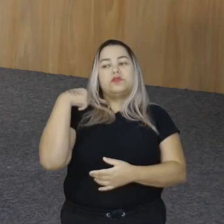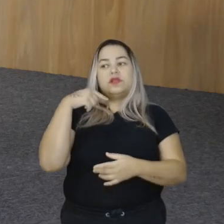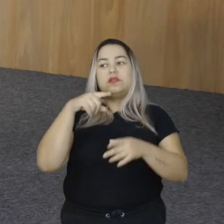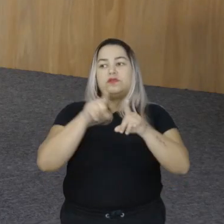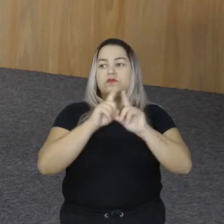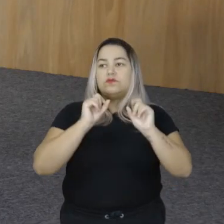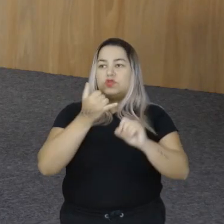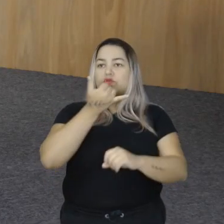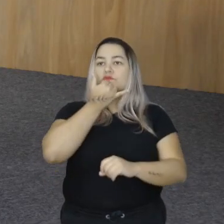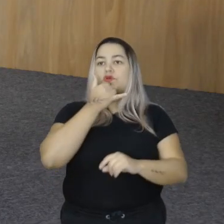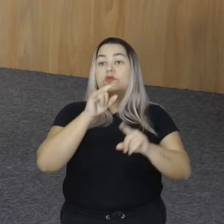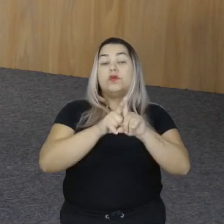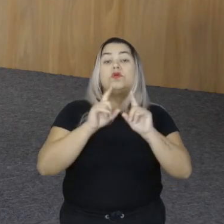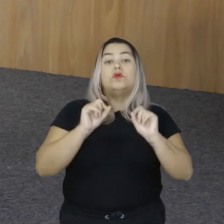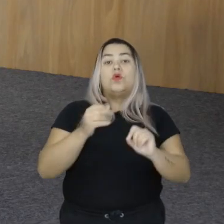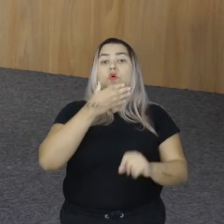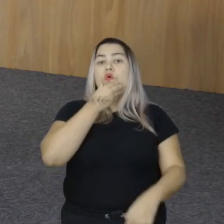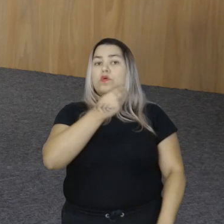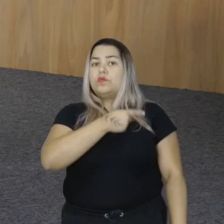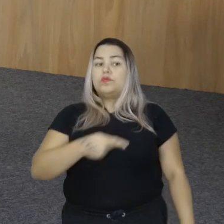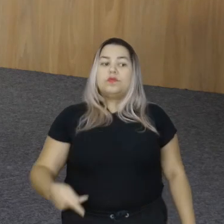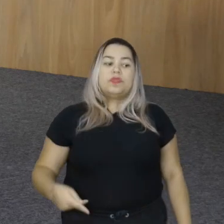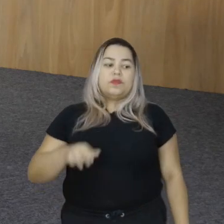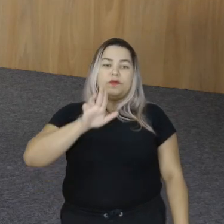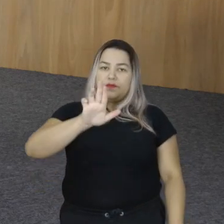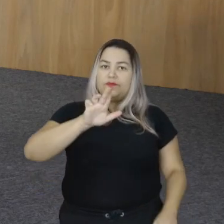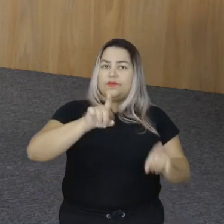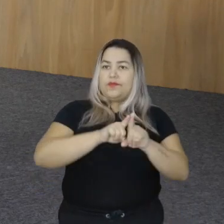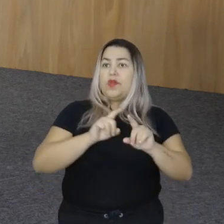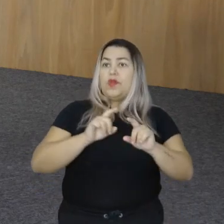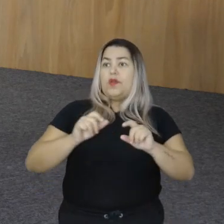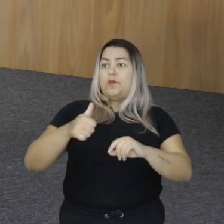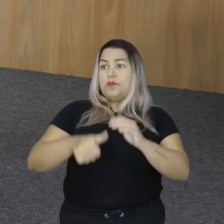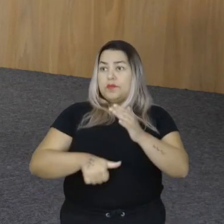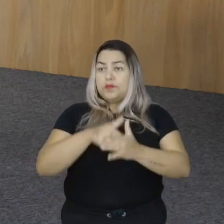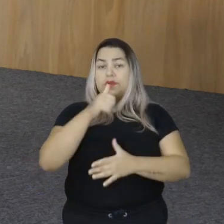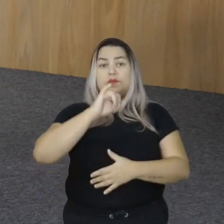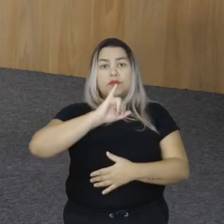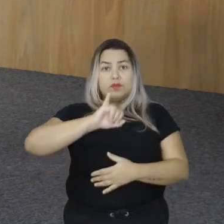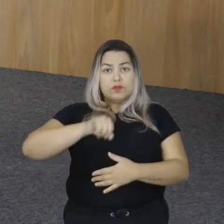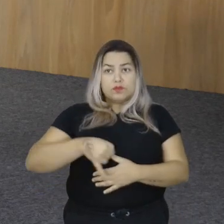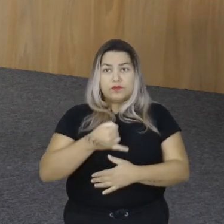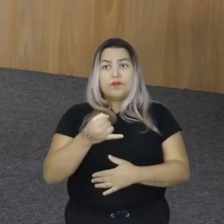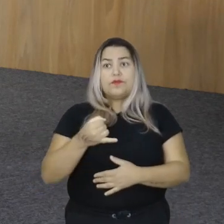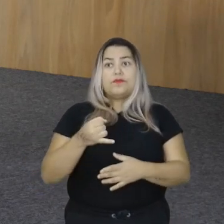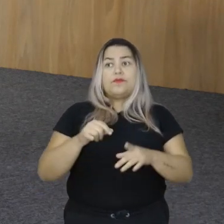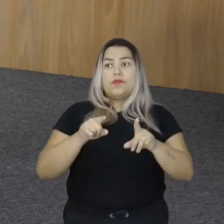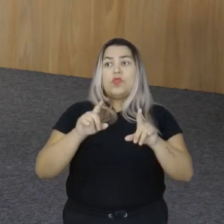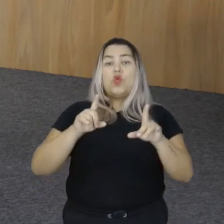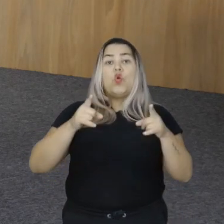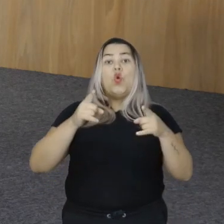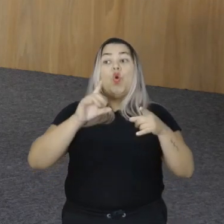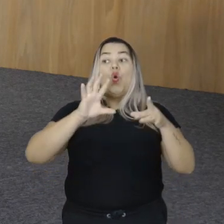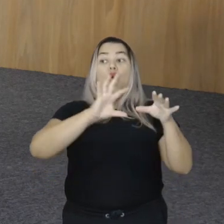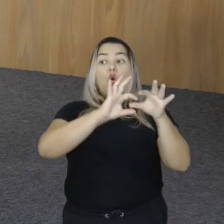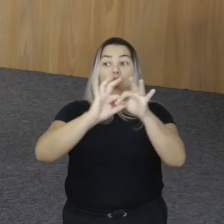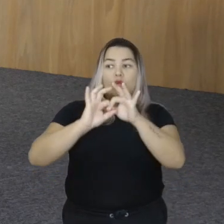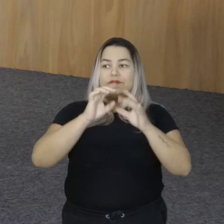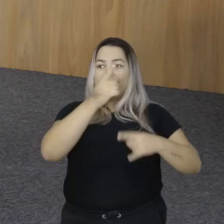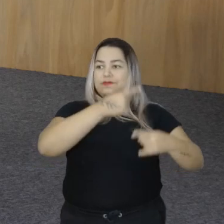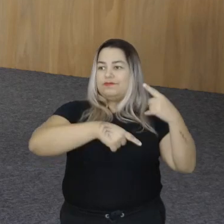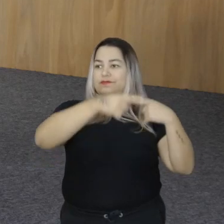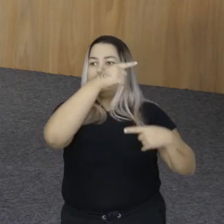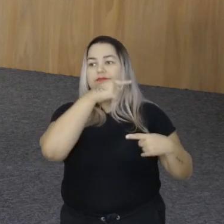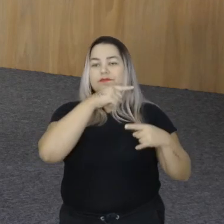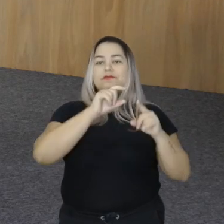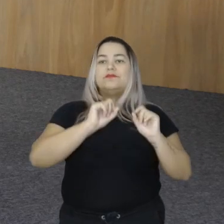Secretário, e o presidente Lula toma posse, né, no dia 1º de janeiro, sob o lema, né, União e Reconstrução. Eu queria